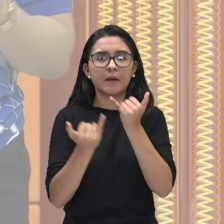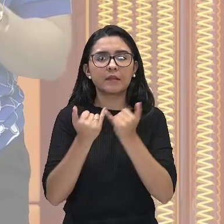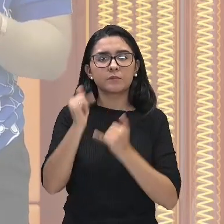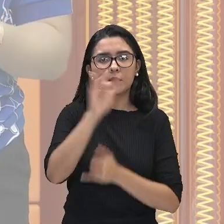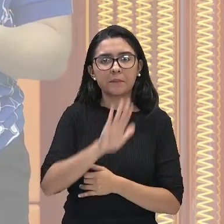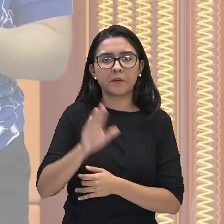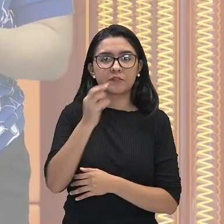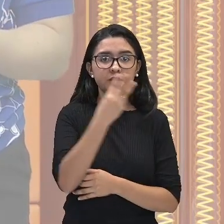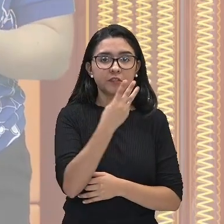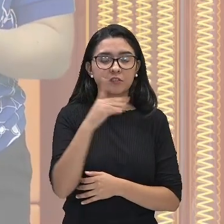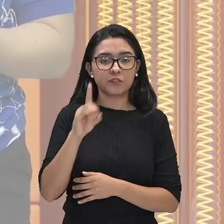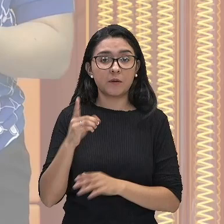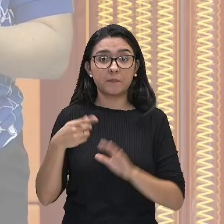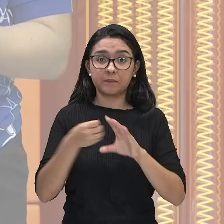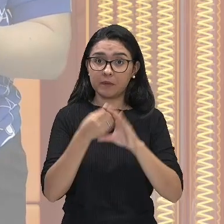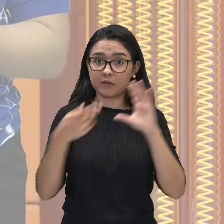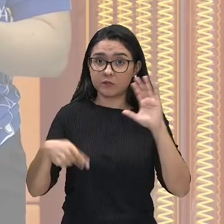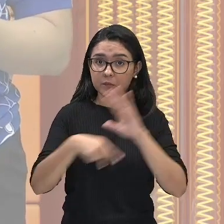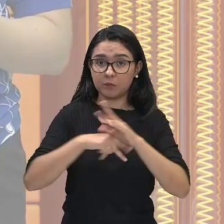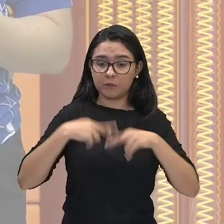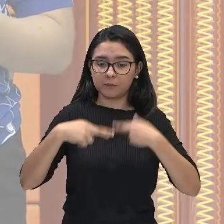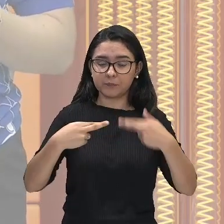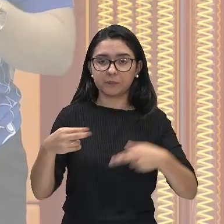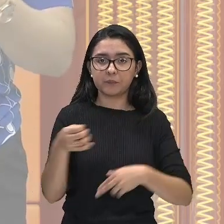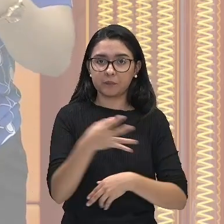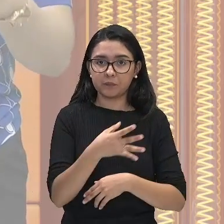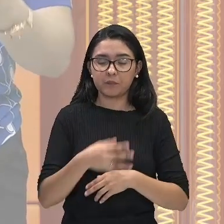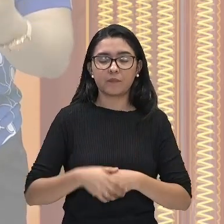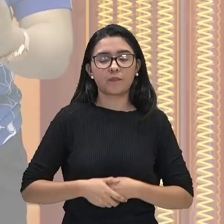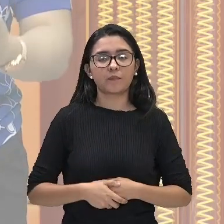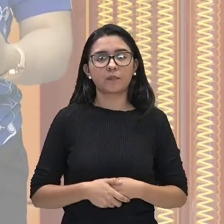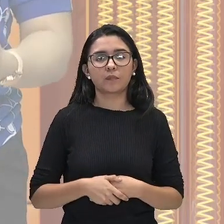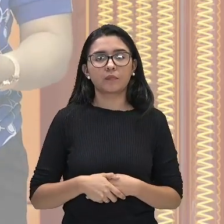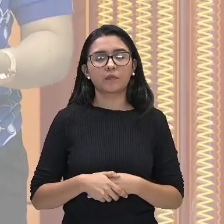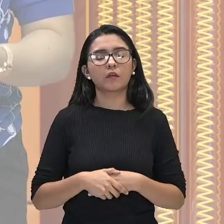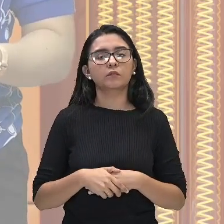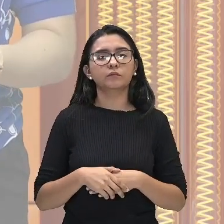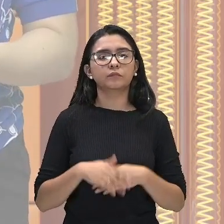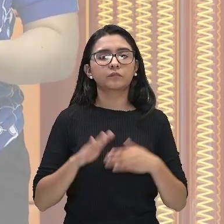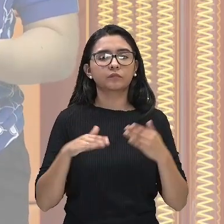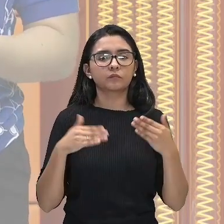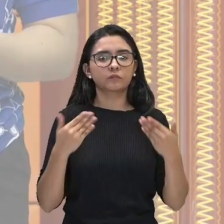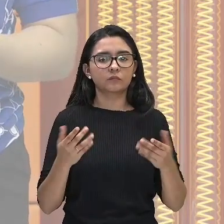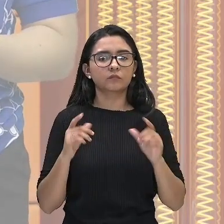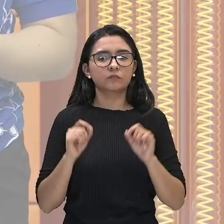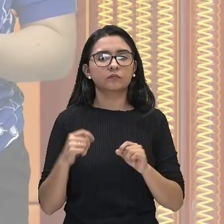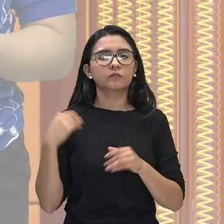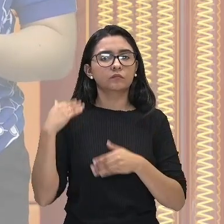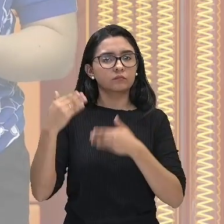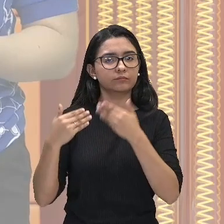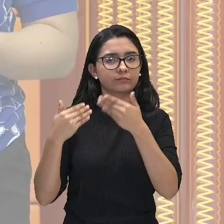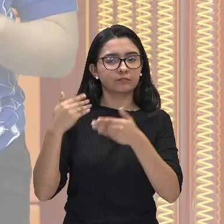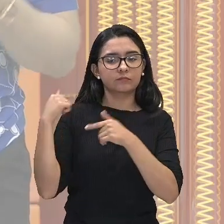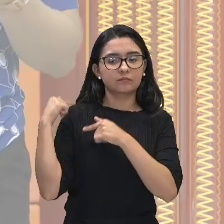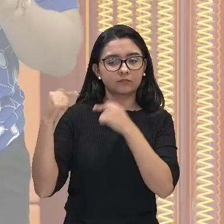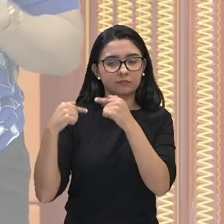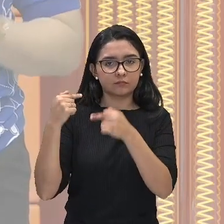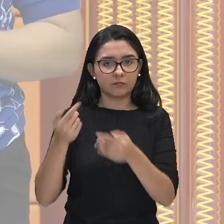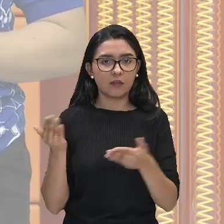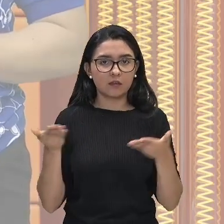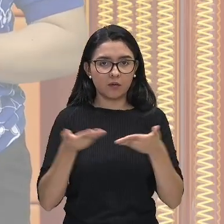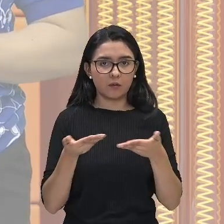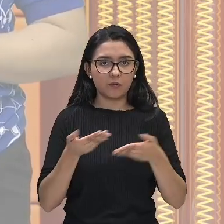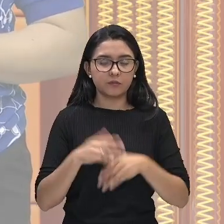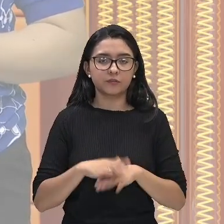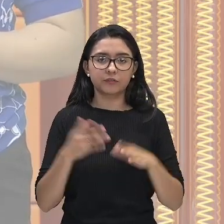que isso é uma característica renascentista e que ela foi sendo levada para futuras gerações, né? Então, a técnica